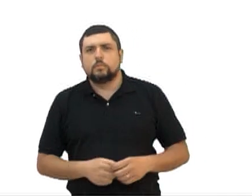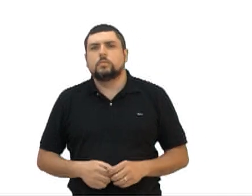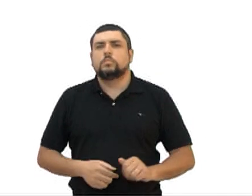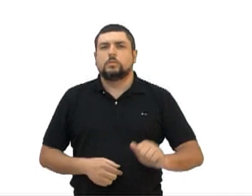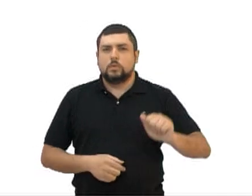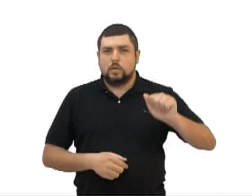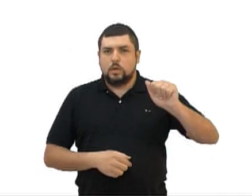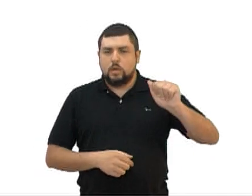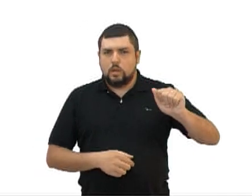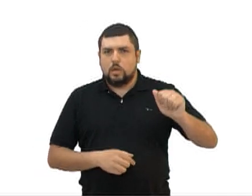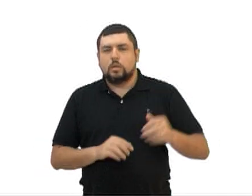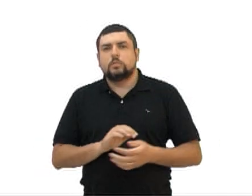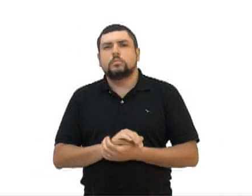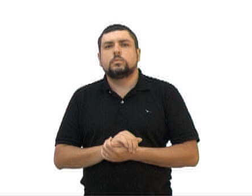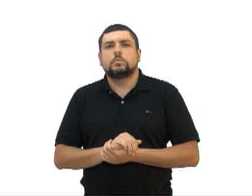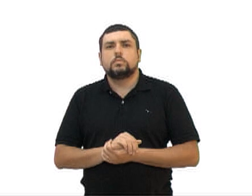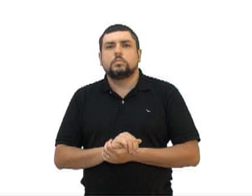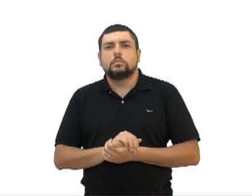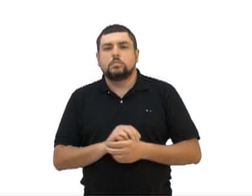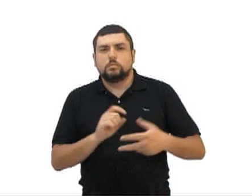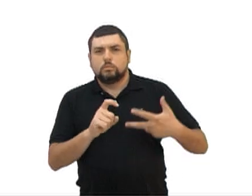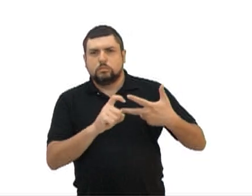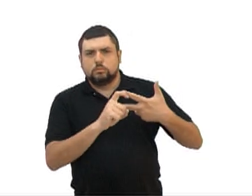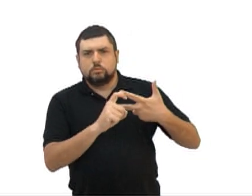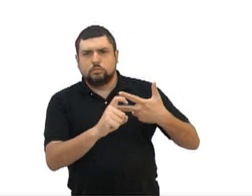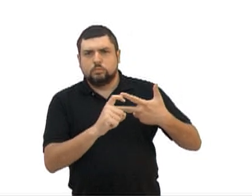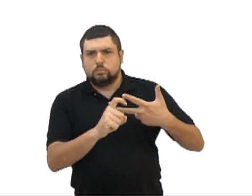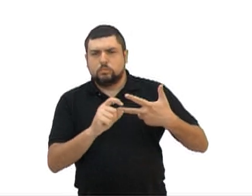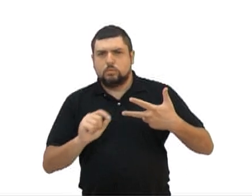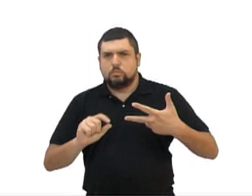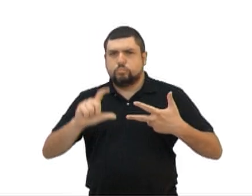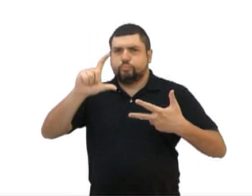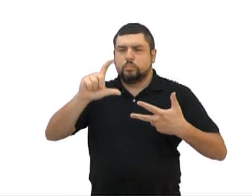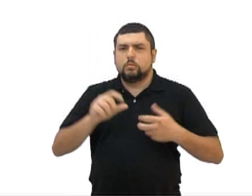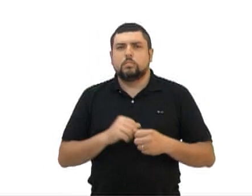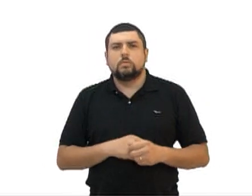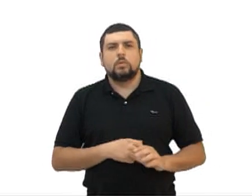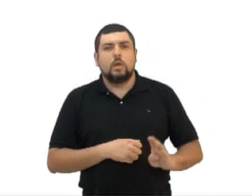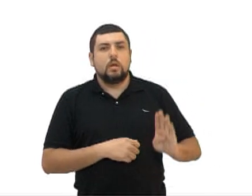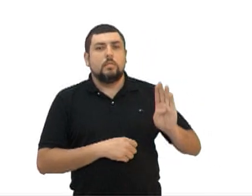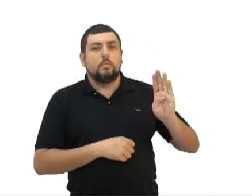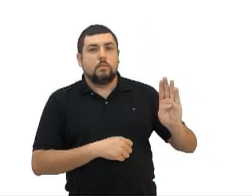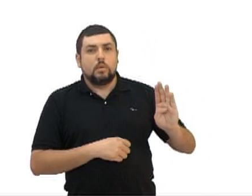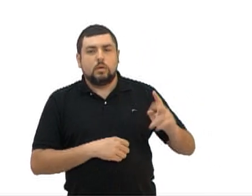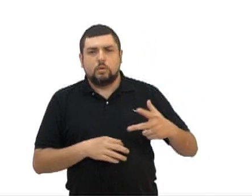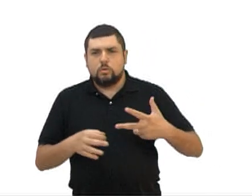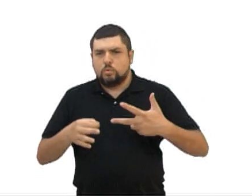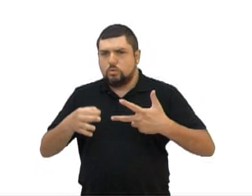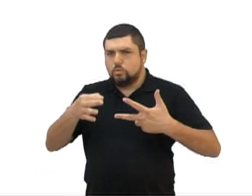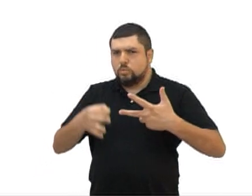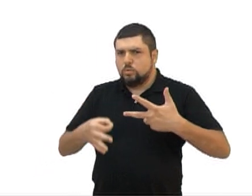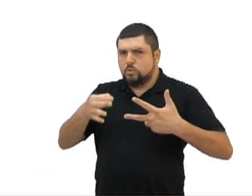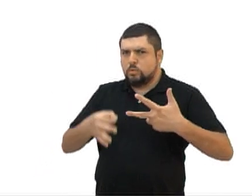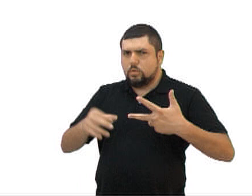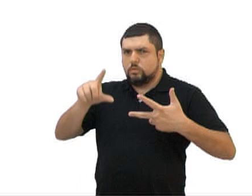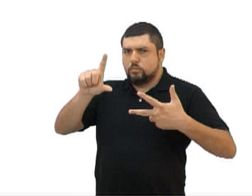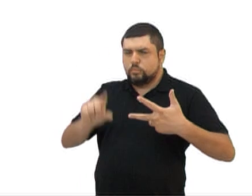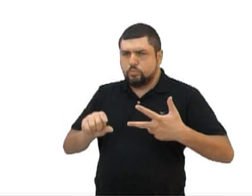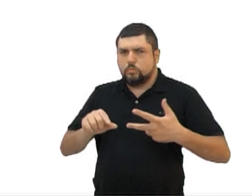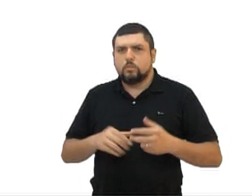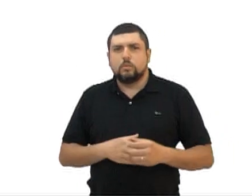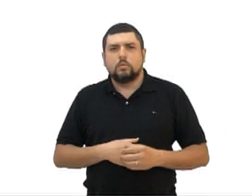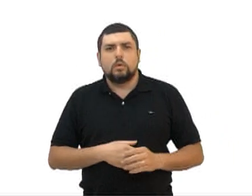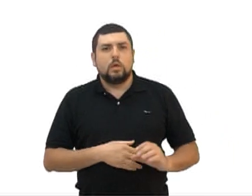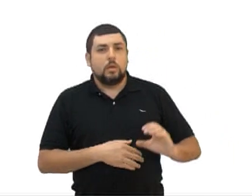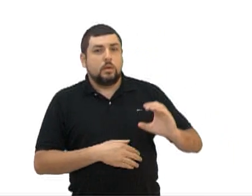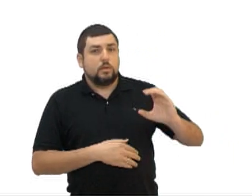A, aumento da força do poder executivo. B, limitação do poder judiciário. C, aumento